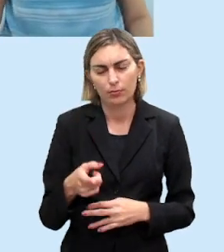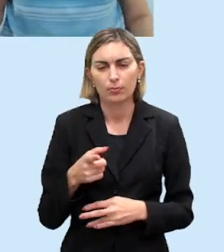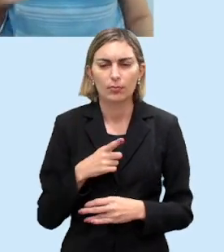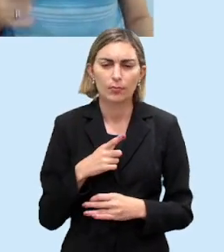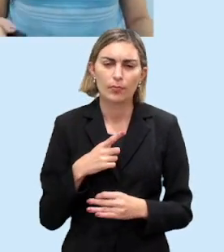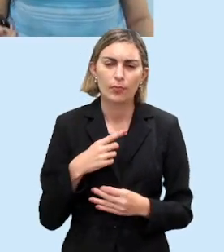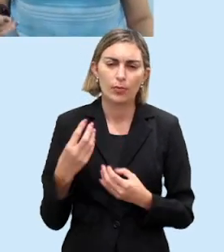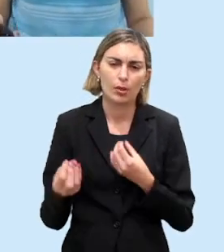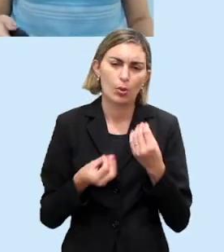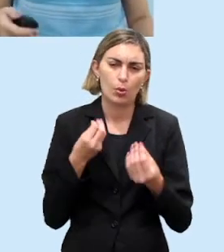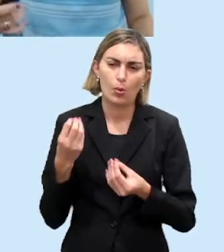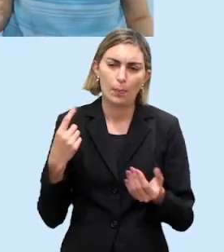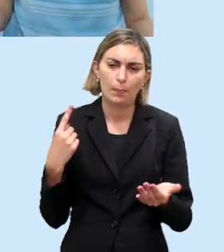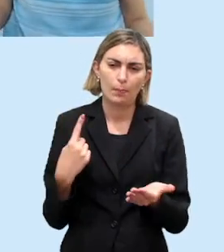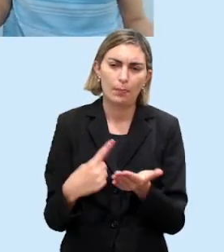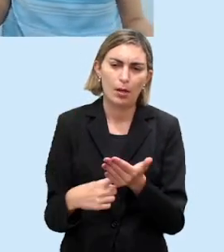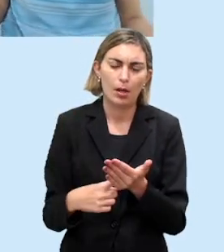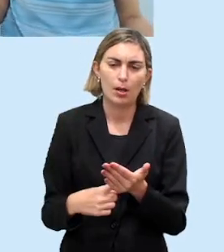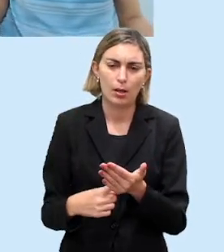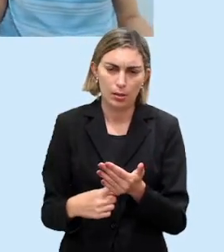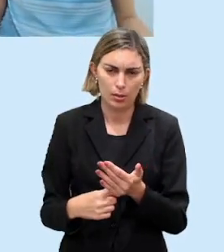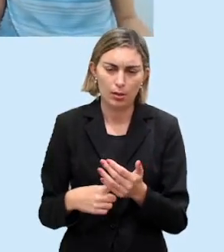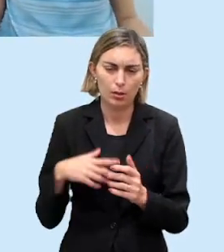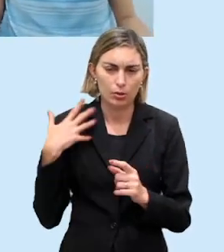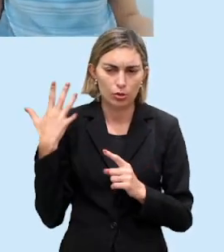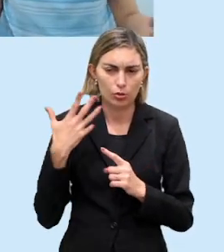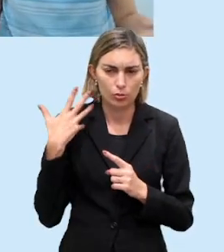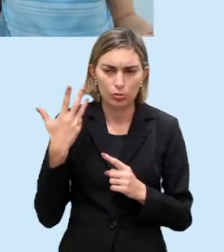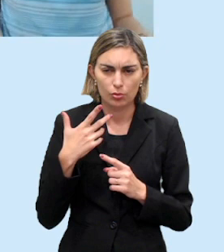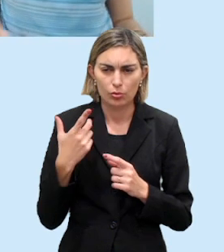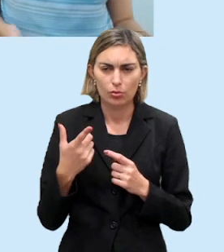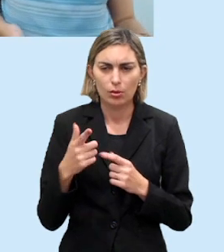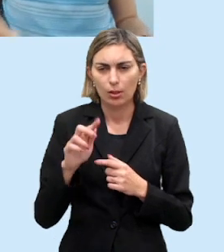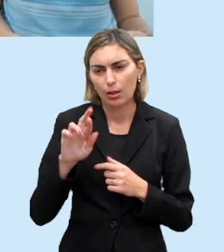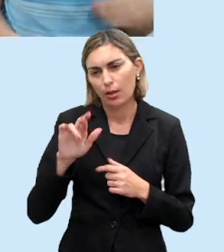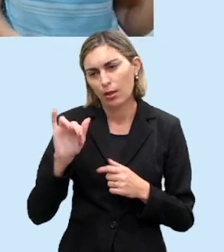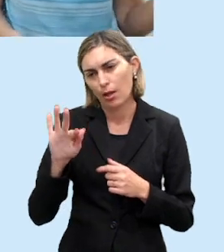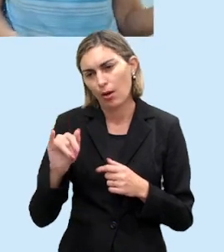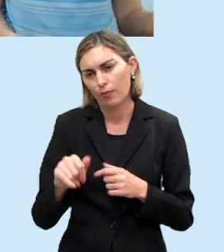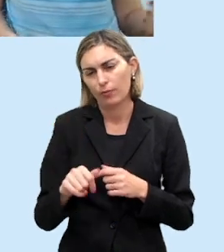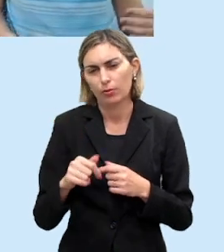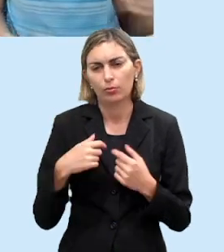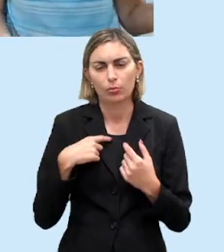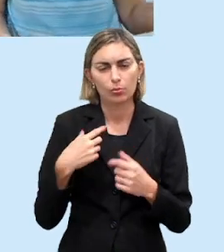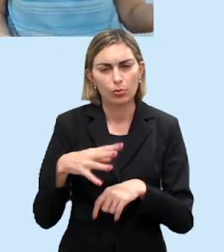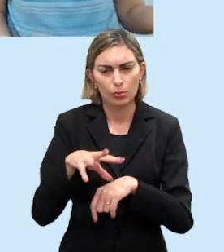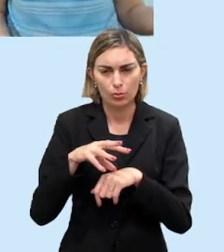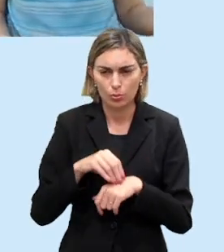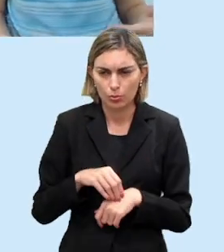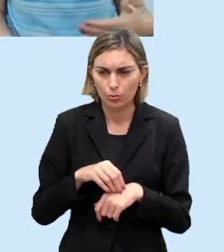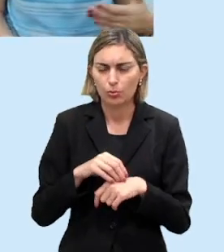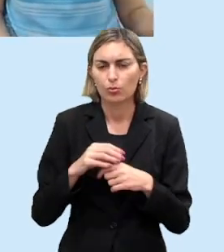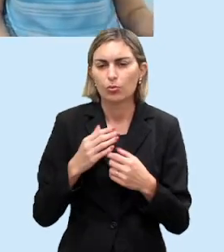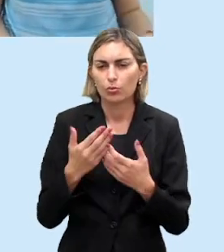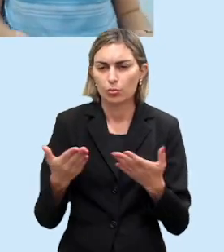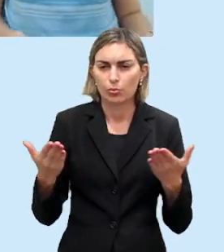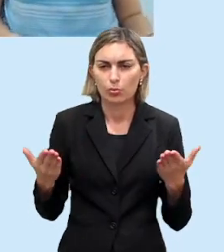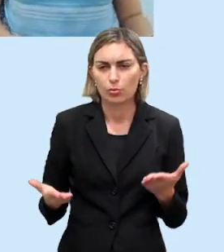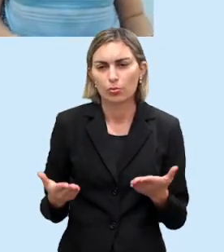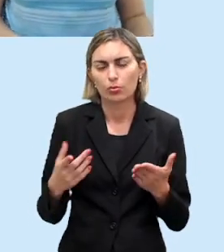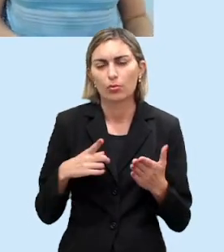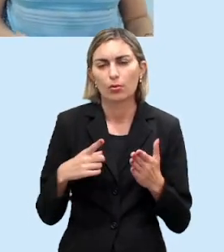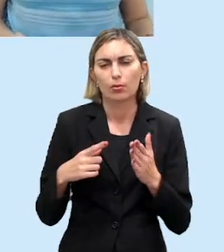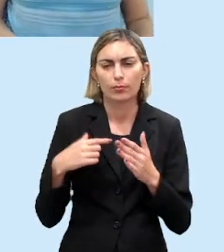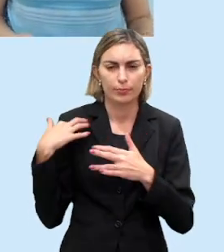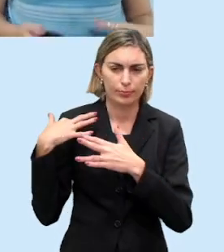Como marcas modernas, discursos gráficos modernos, eles vão se apropriar de significados que já estão aí estabelecidos há tanto